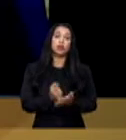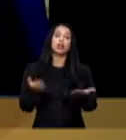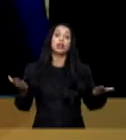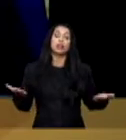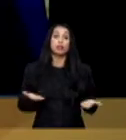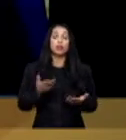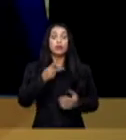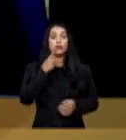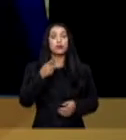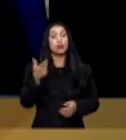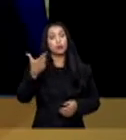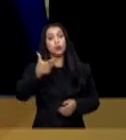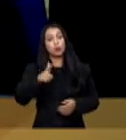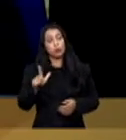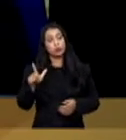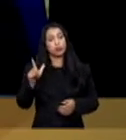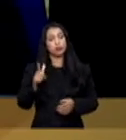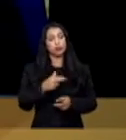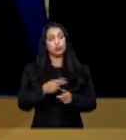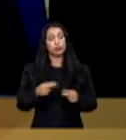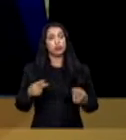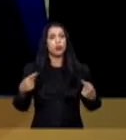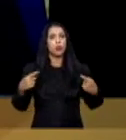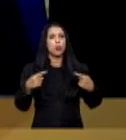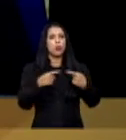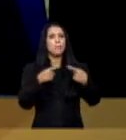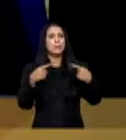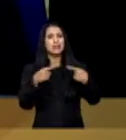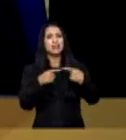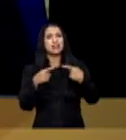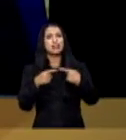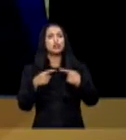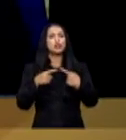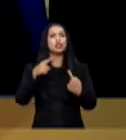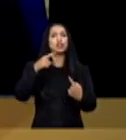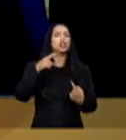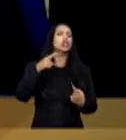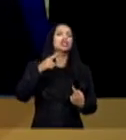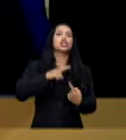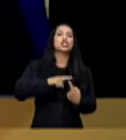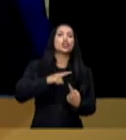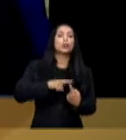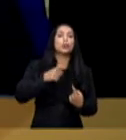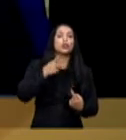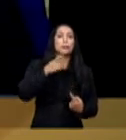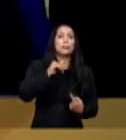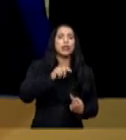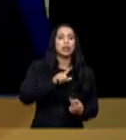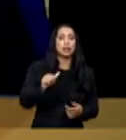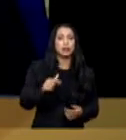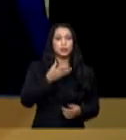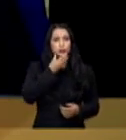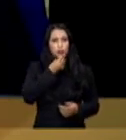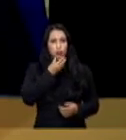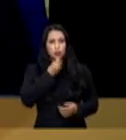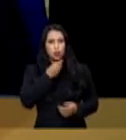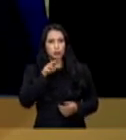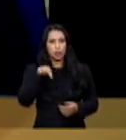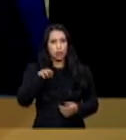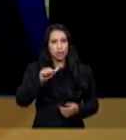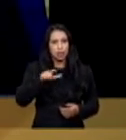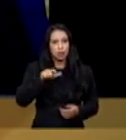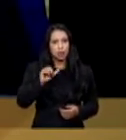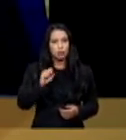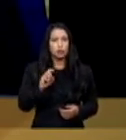da impossibilidade de combinação de tipos penais distintos. Defendia Nelson Hungria que, ao combinar o